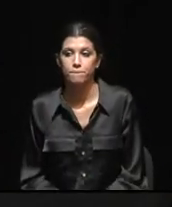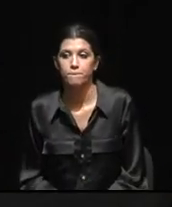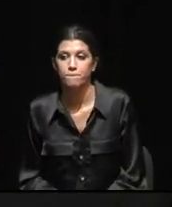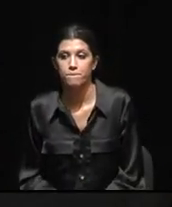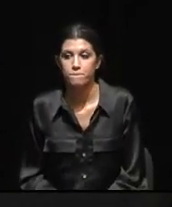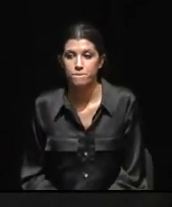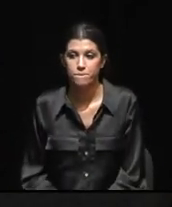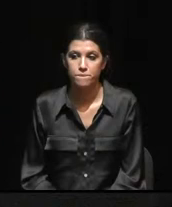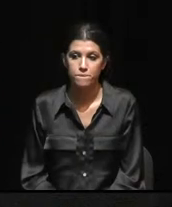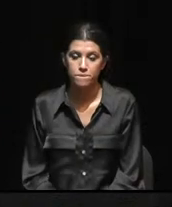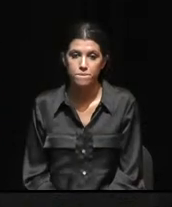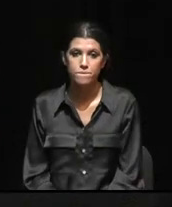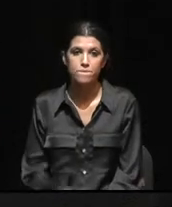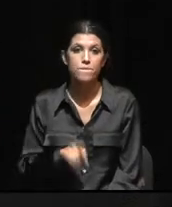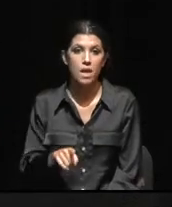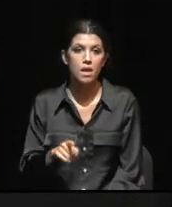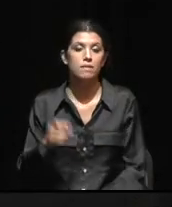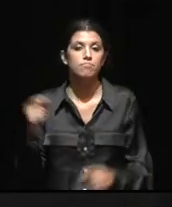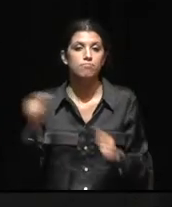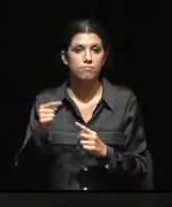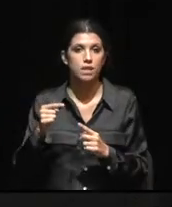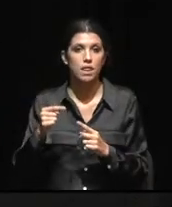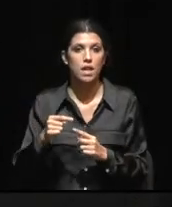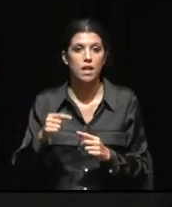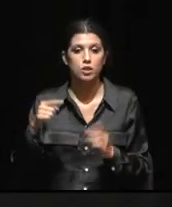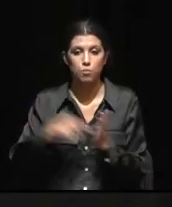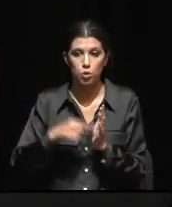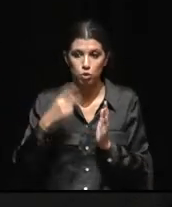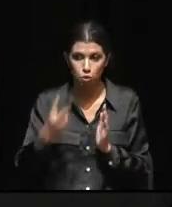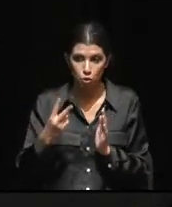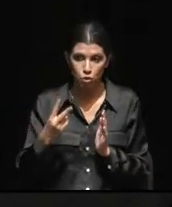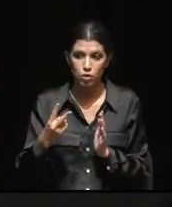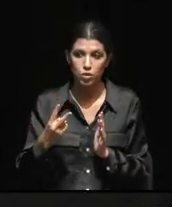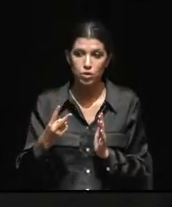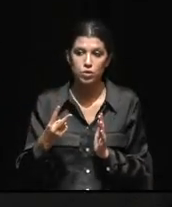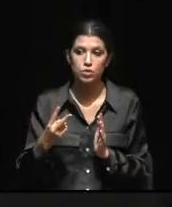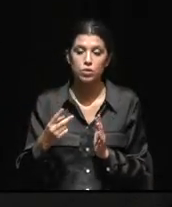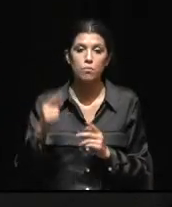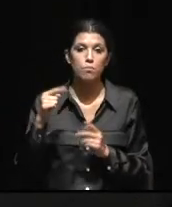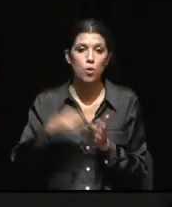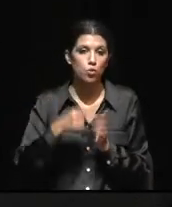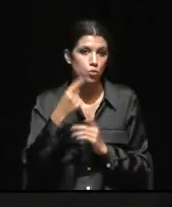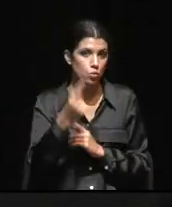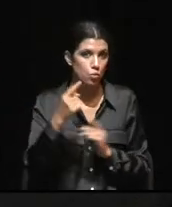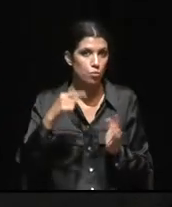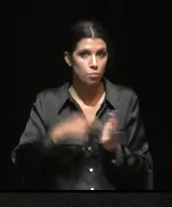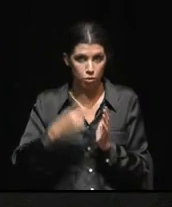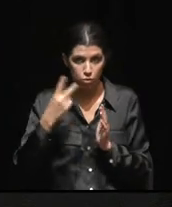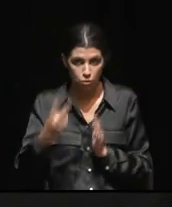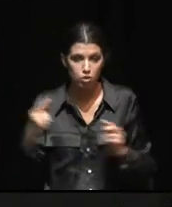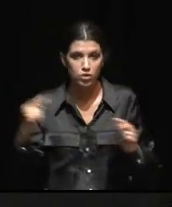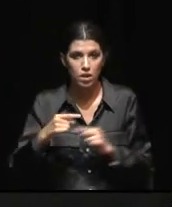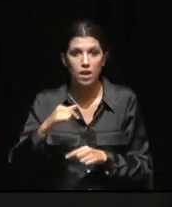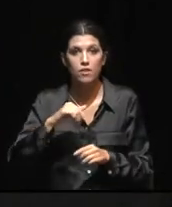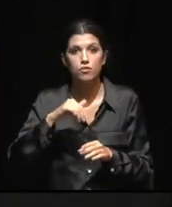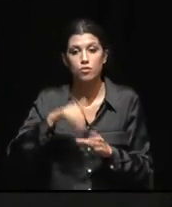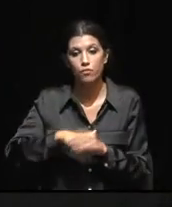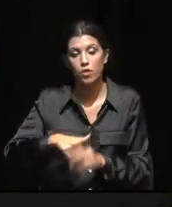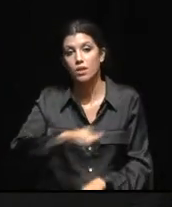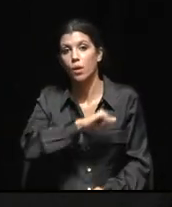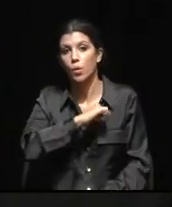maioria Ah é contra contra o ponto dois ou contra os dois pontos o CDs Vota contra os